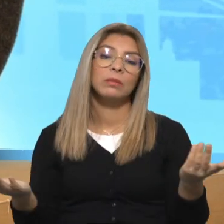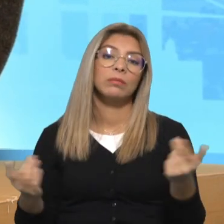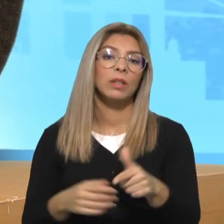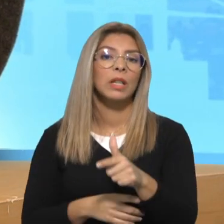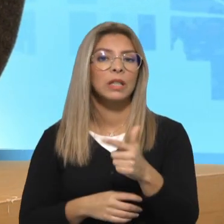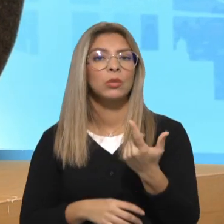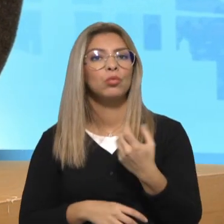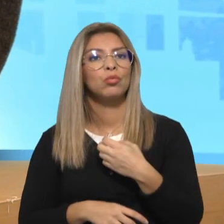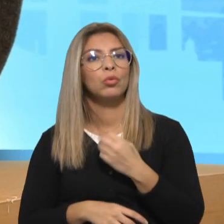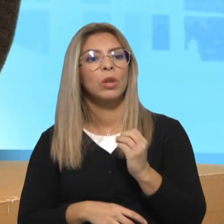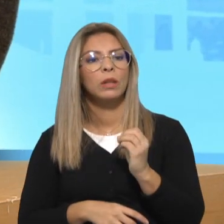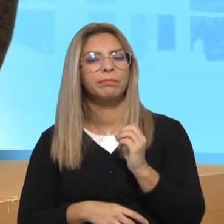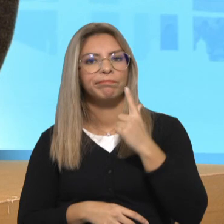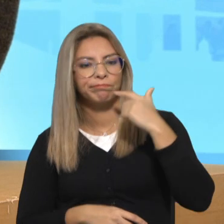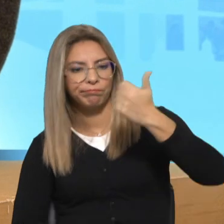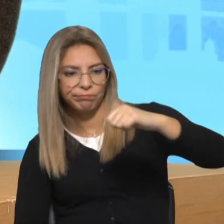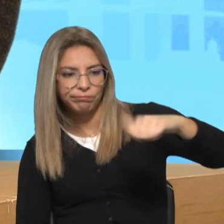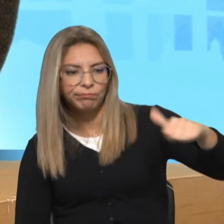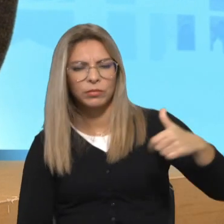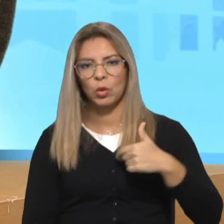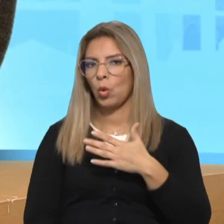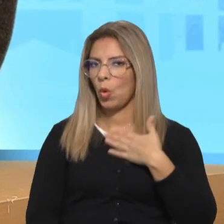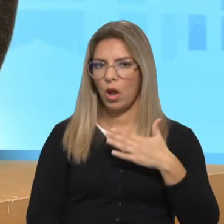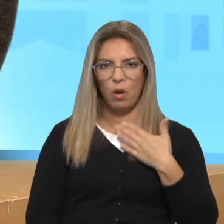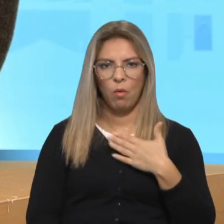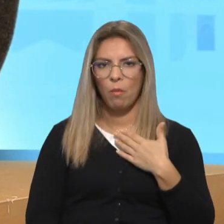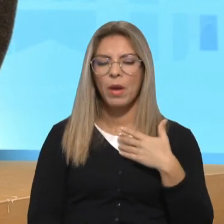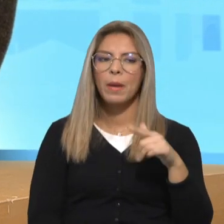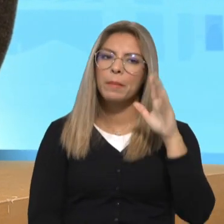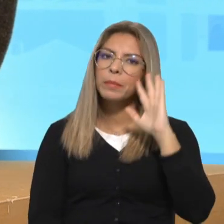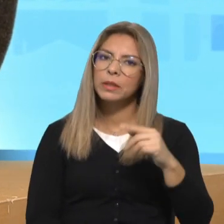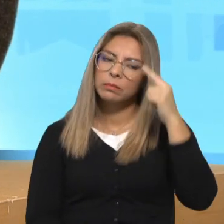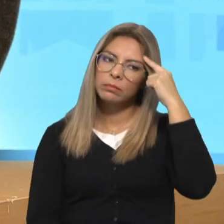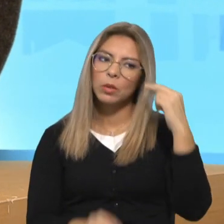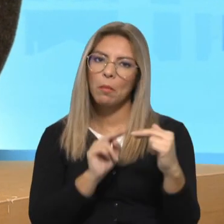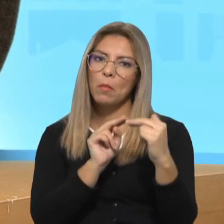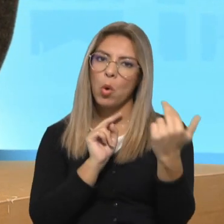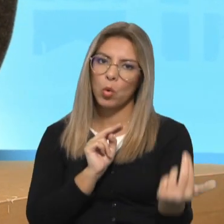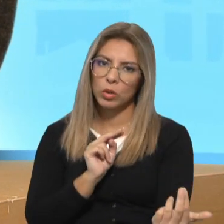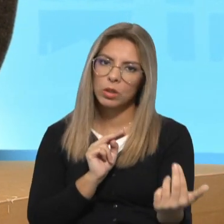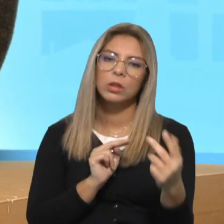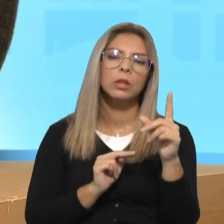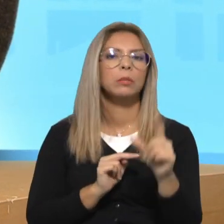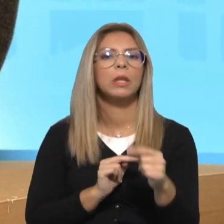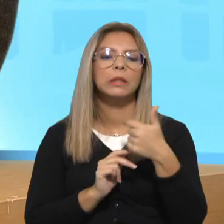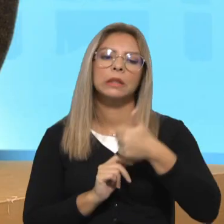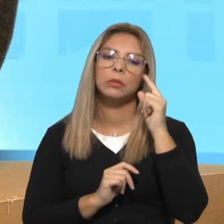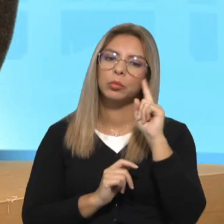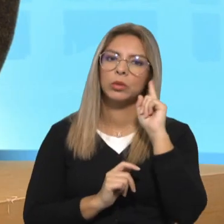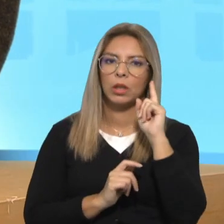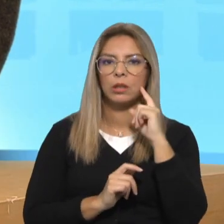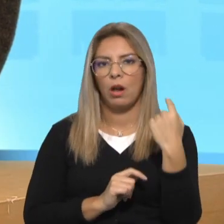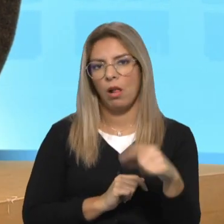nenhum tipo de julgamento sobre os vários, e eu penso que temos de fazer pontos e de ouvir, e por isso é que o sínodo é uma coisa tão importante, não